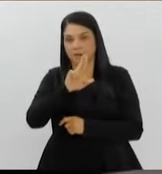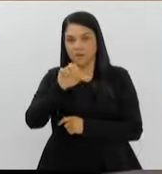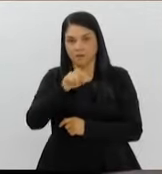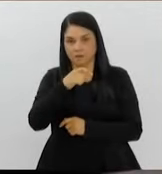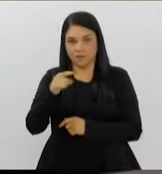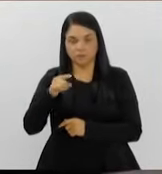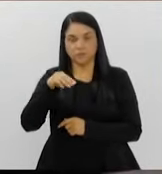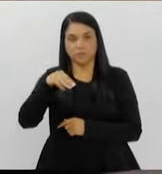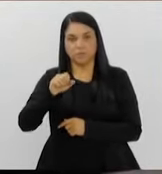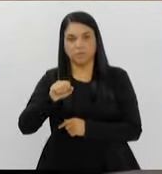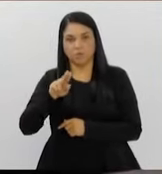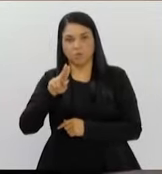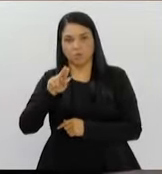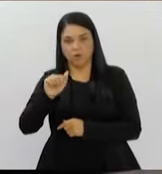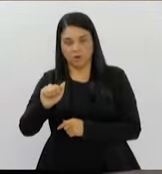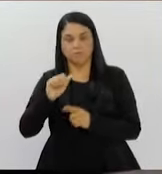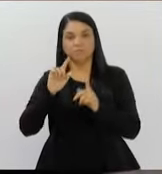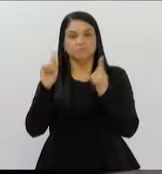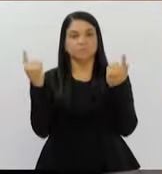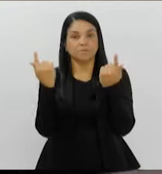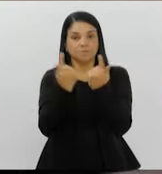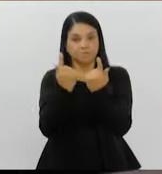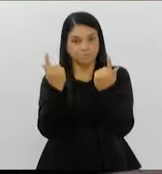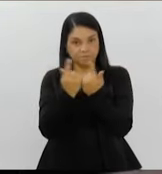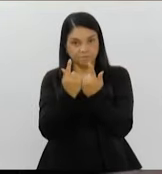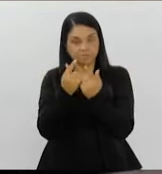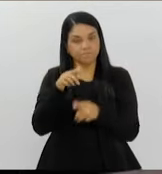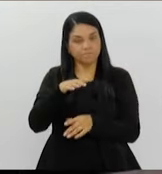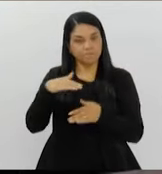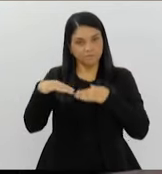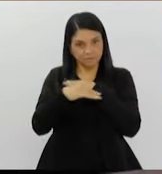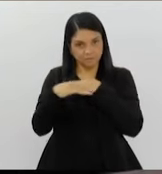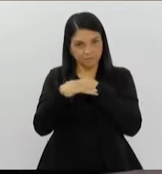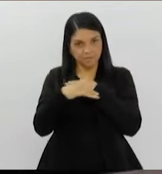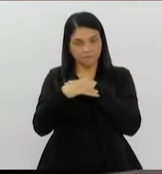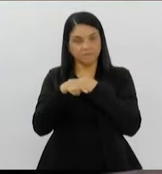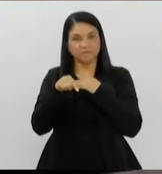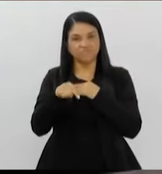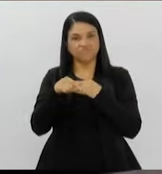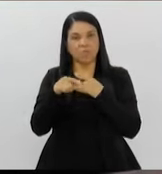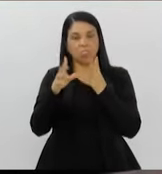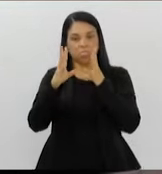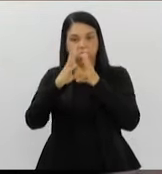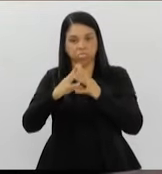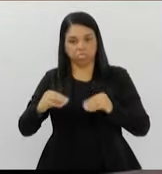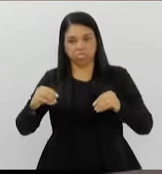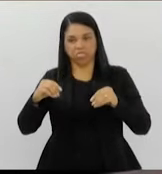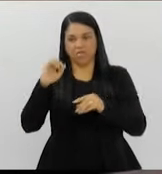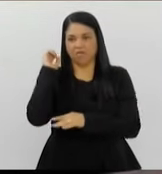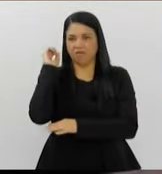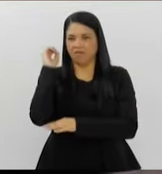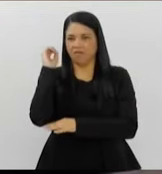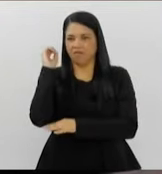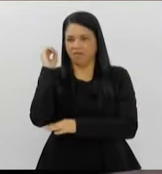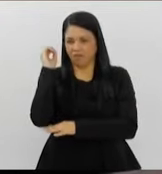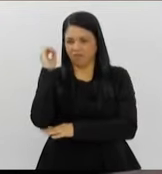se localiza em Magé, foi gravemente devastado por um derramamento de